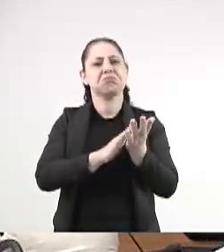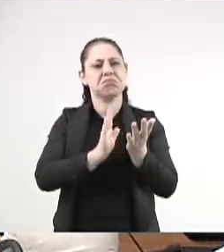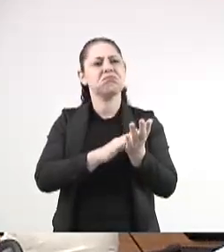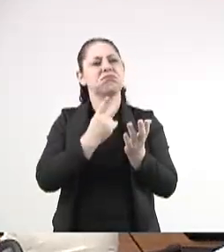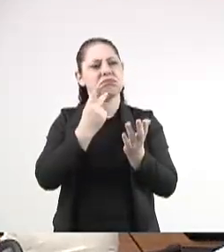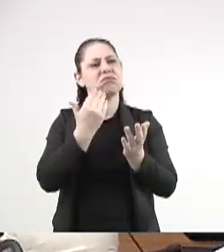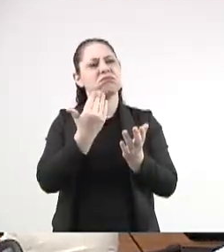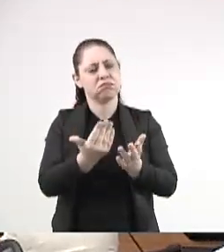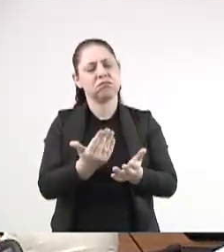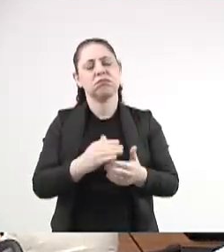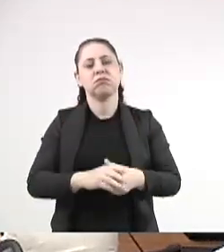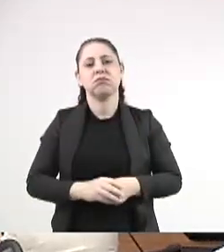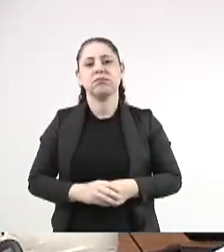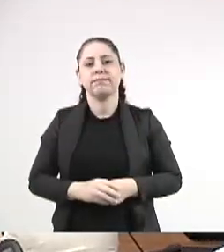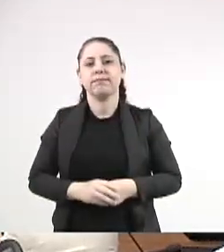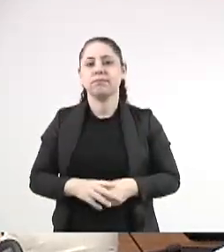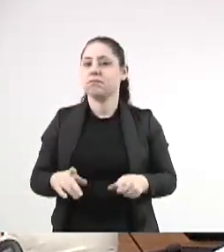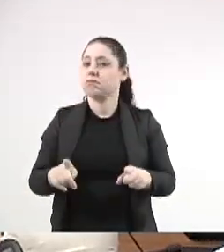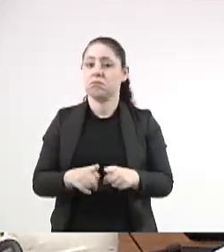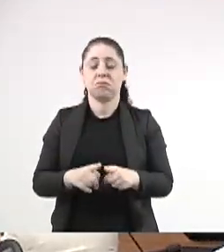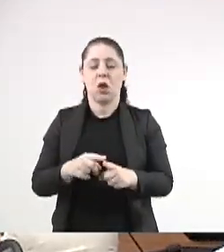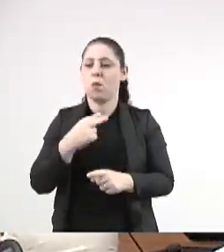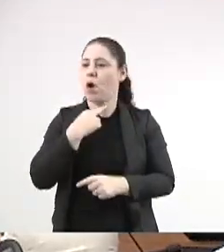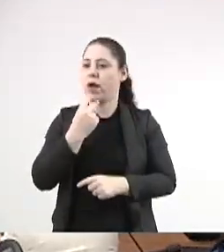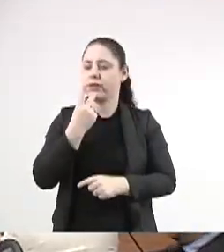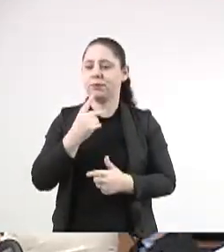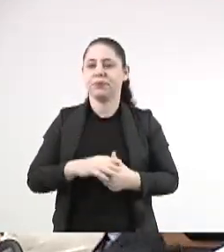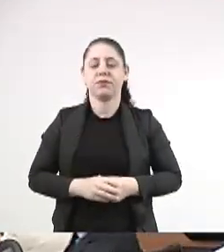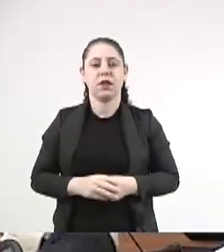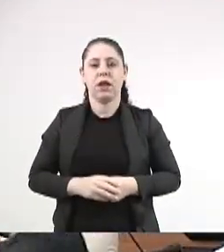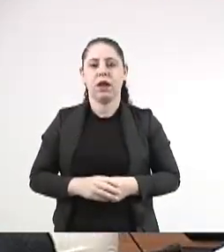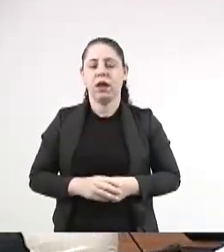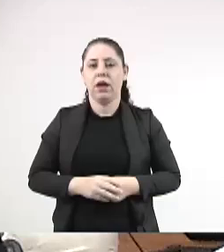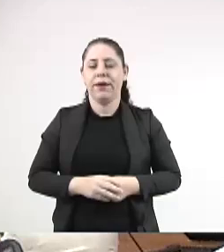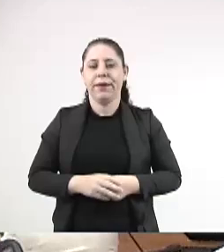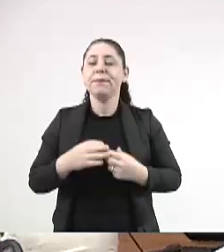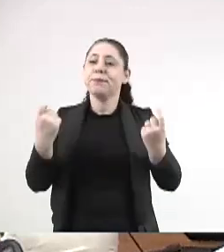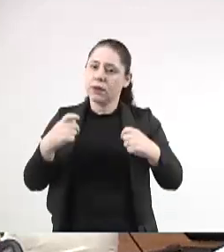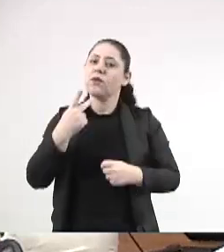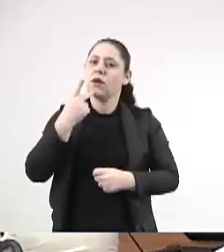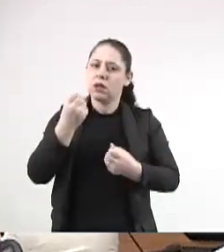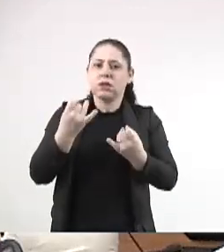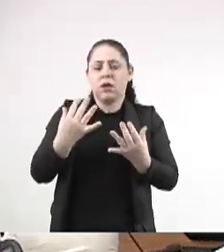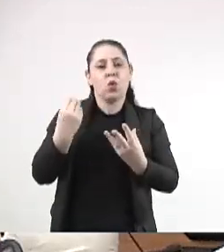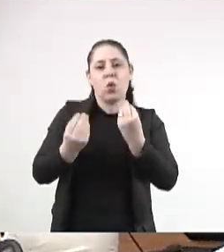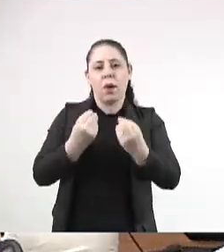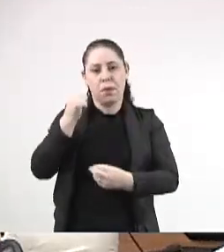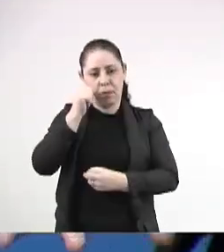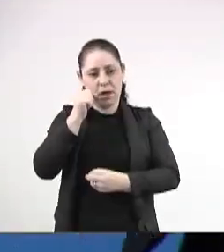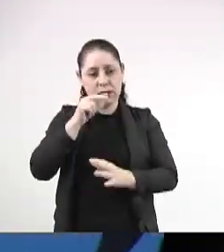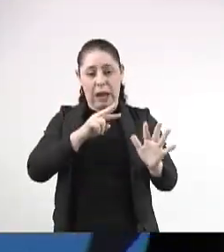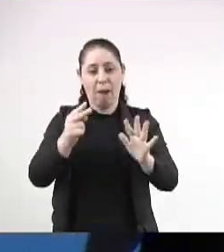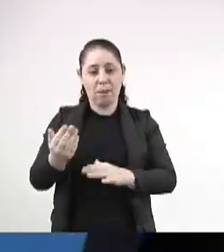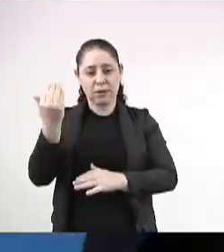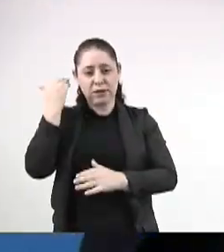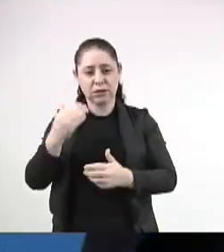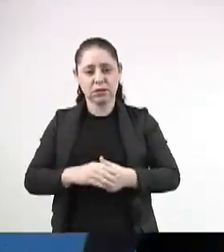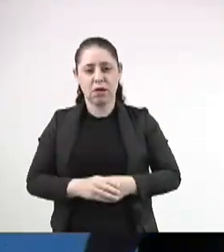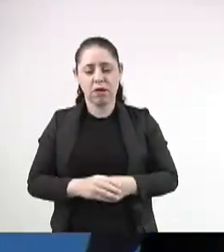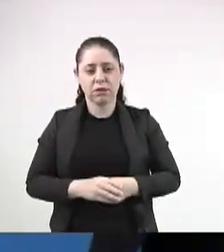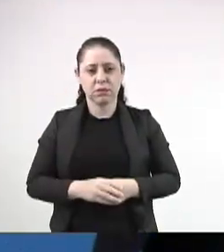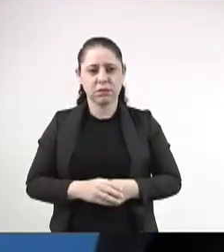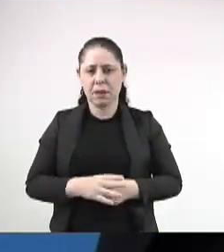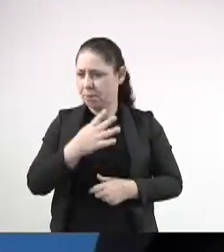parabenizar pelas palavras. Eu também não poderia deixar de tocar nesse assunto, já que, como mulheres, desde a semana passada, muitas pessoas